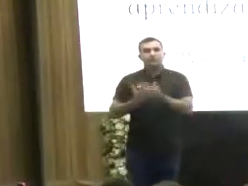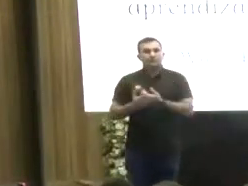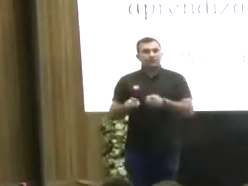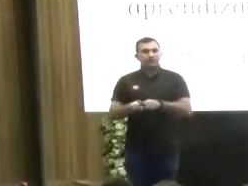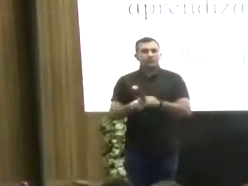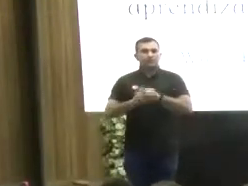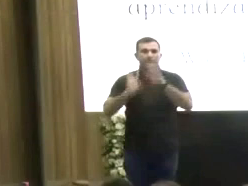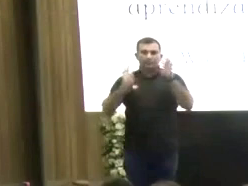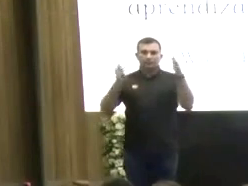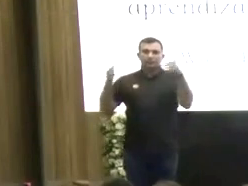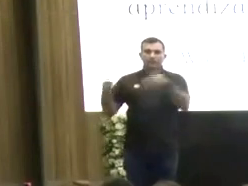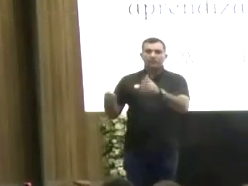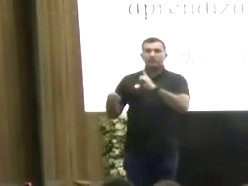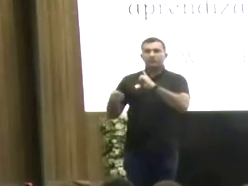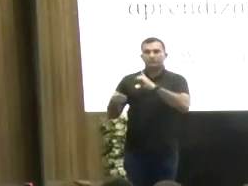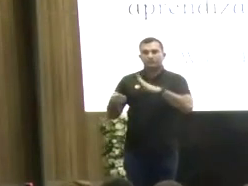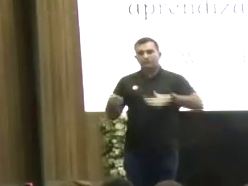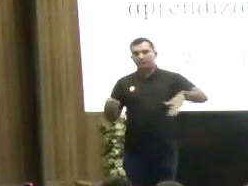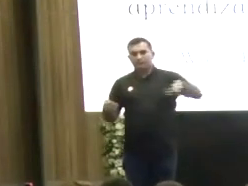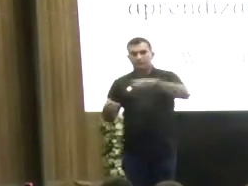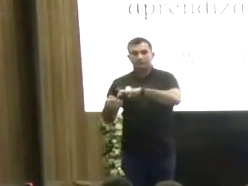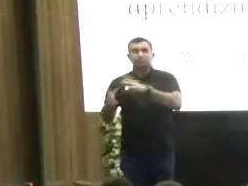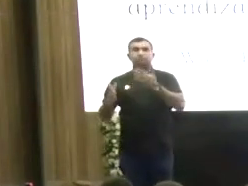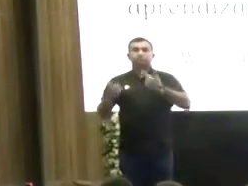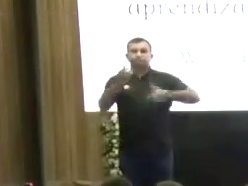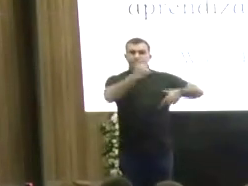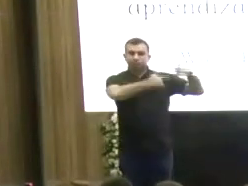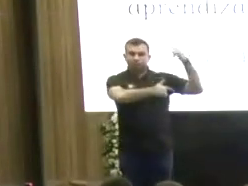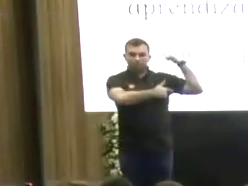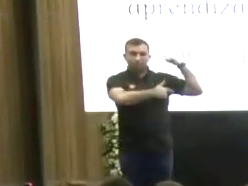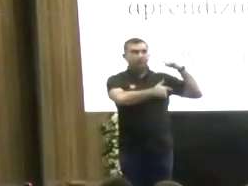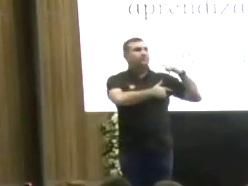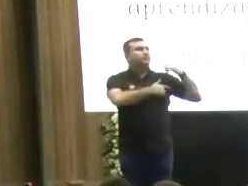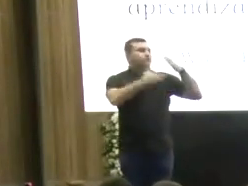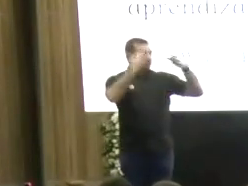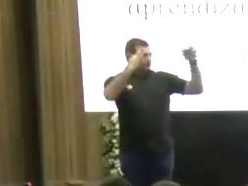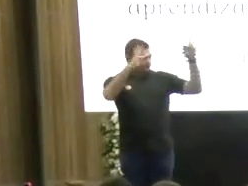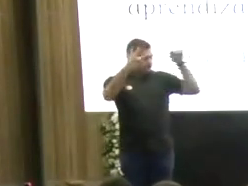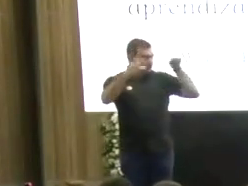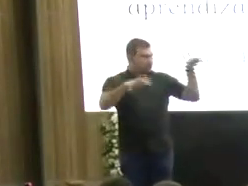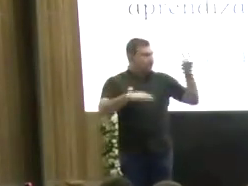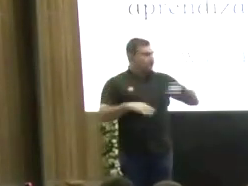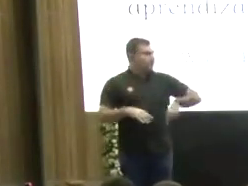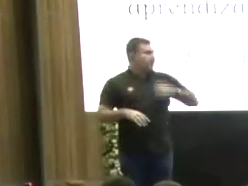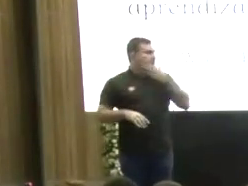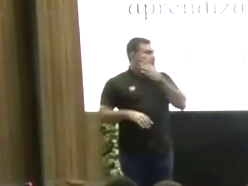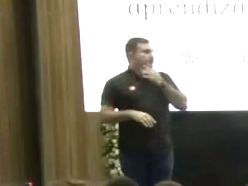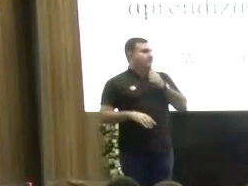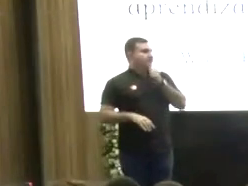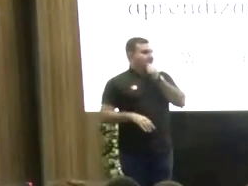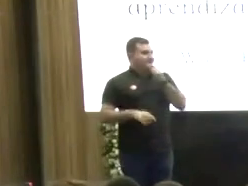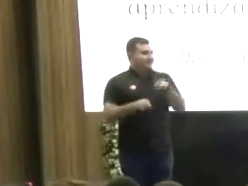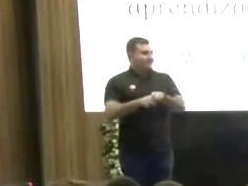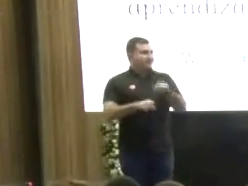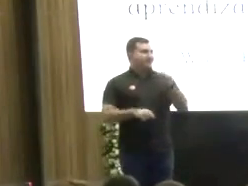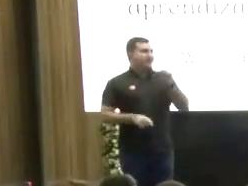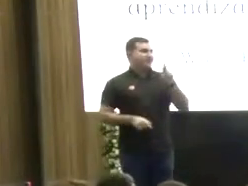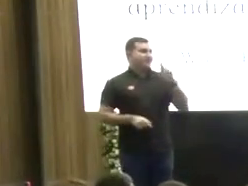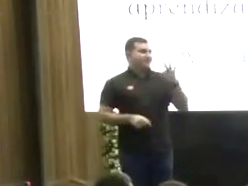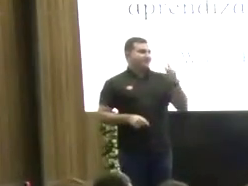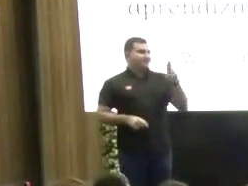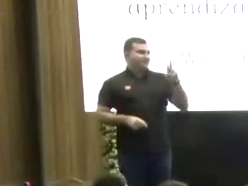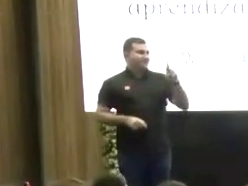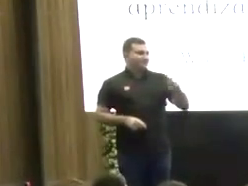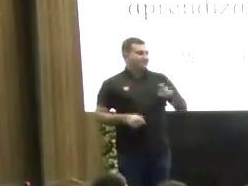às discussões antropofilosóficas. É casado com Rossana e pai de Arthur e Túlio. Sinta-se à